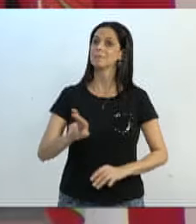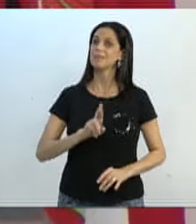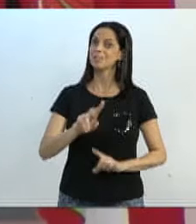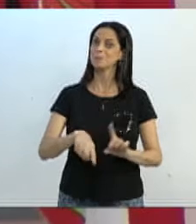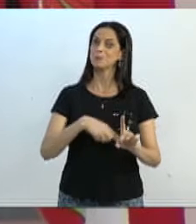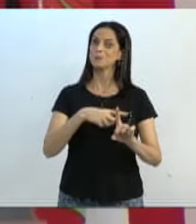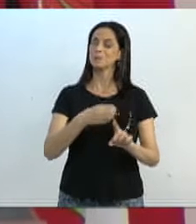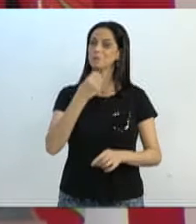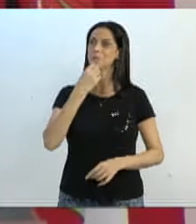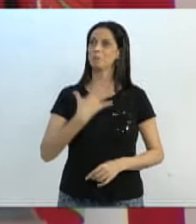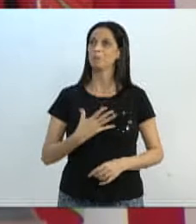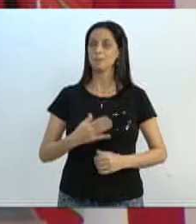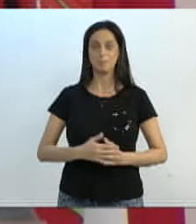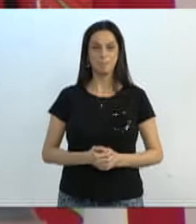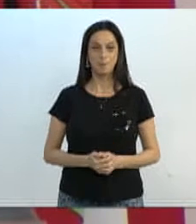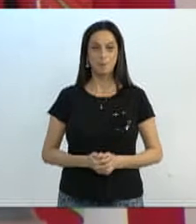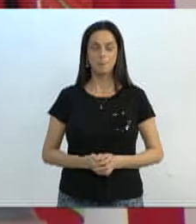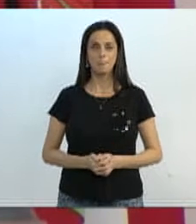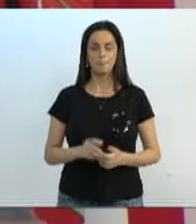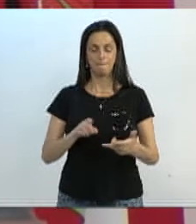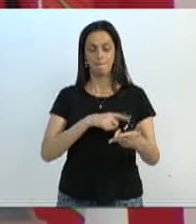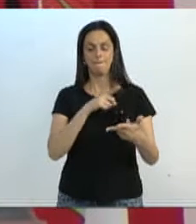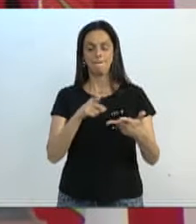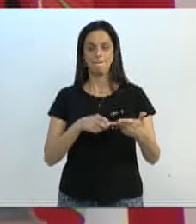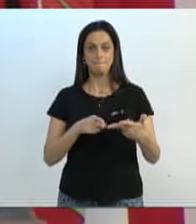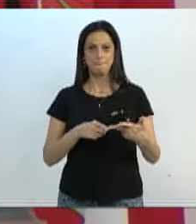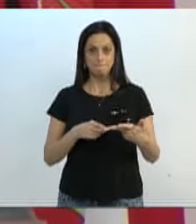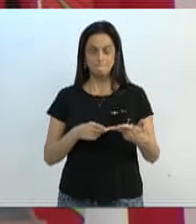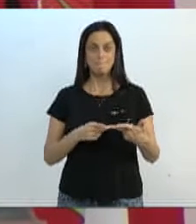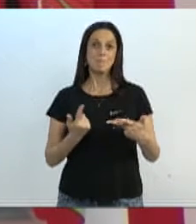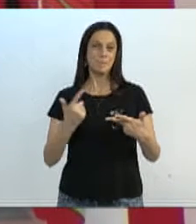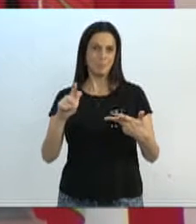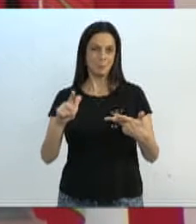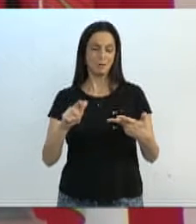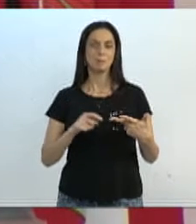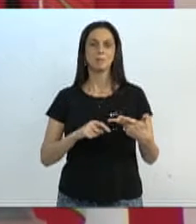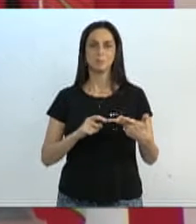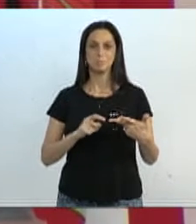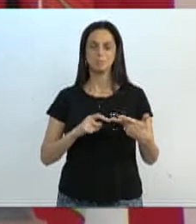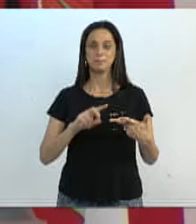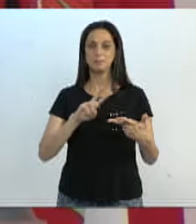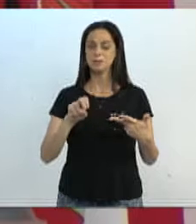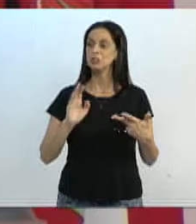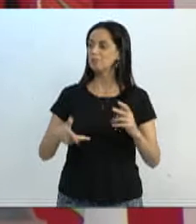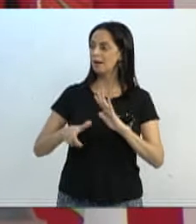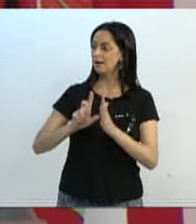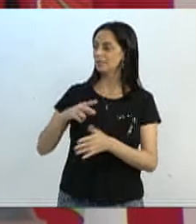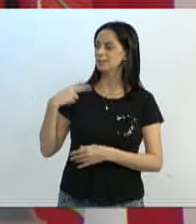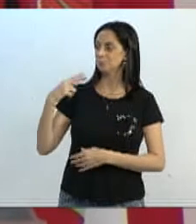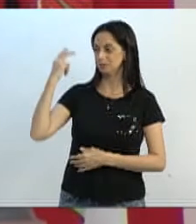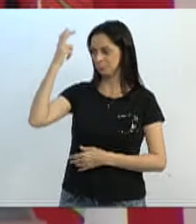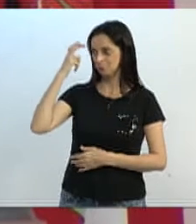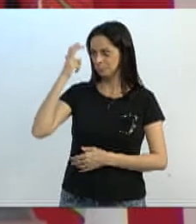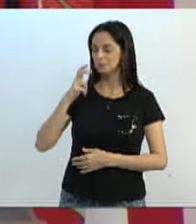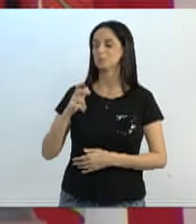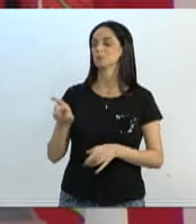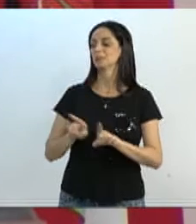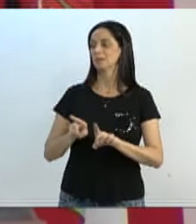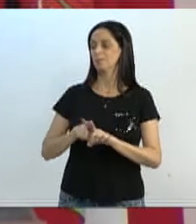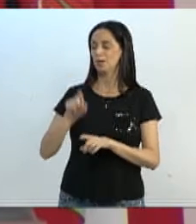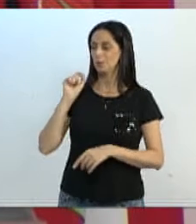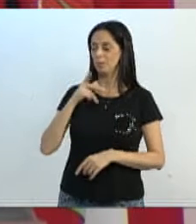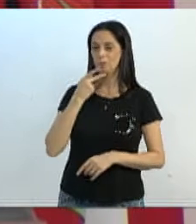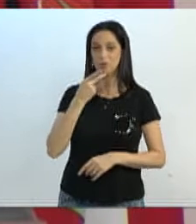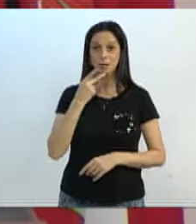né? E também, pegando um gancho, o vereador Alemão já comentou, o vereador Maurício, né,